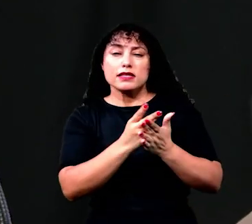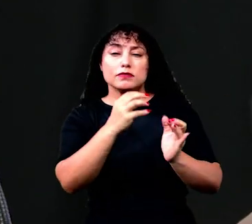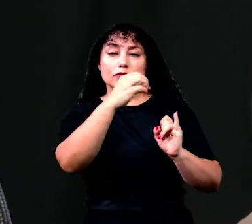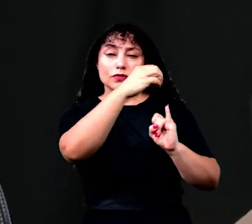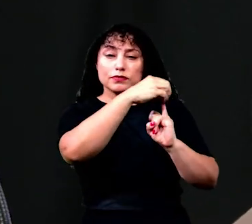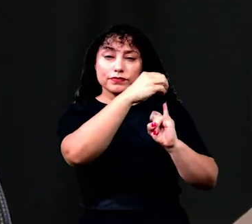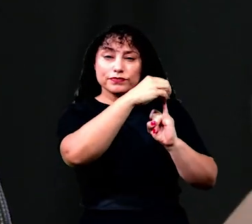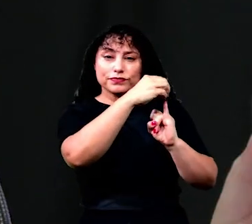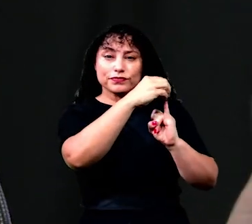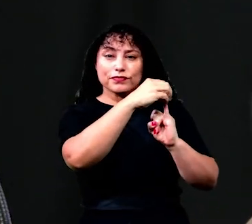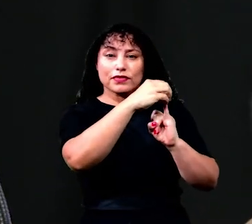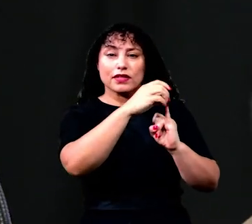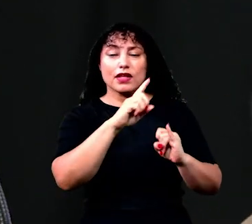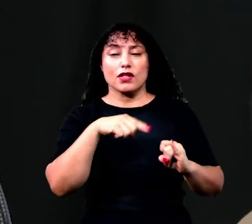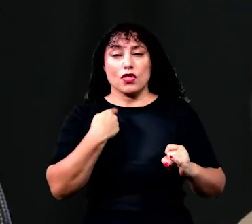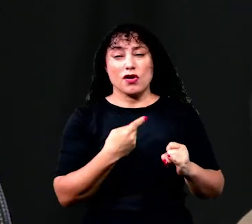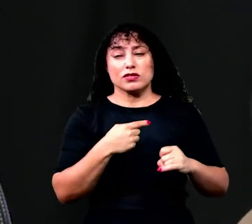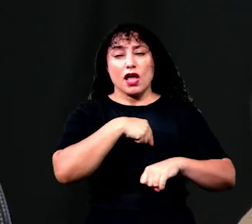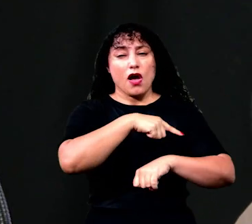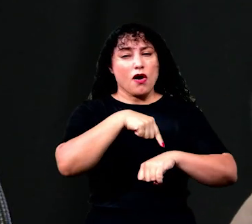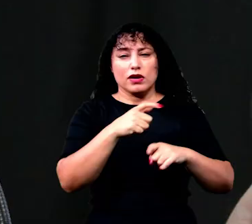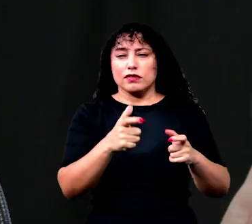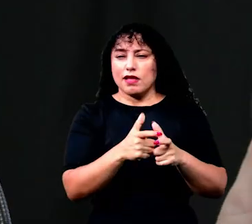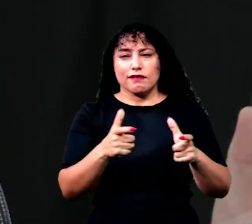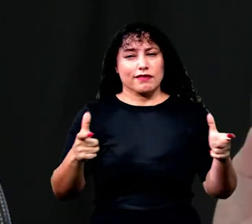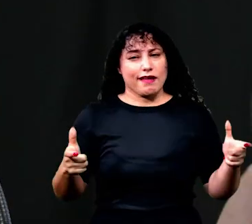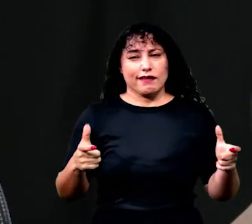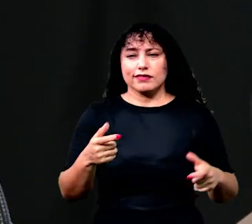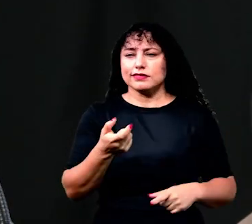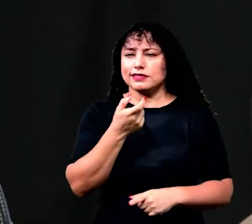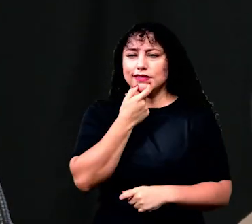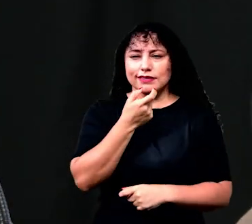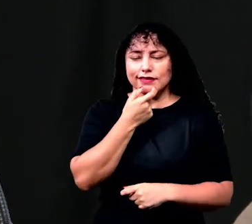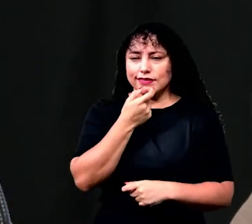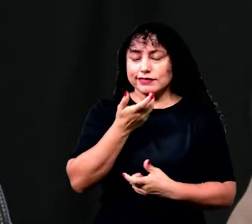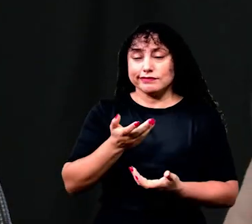Federal, que a nossa carga horária não é tão grande assim, de inglês,